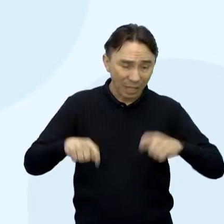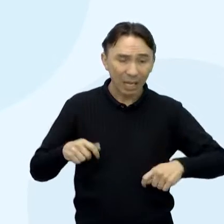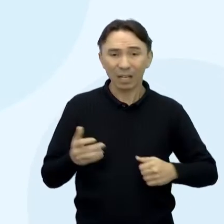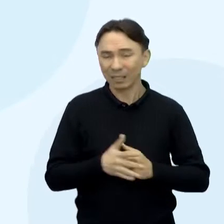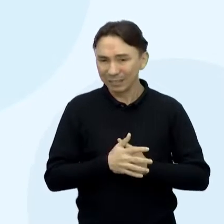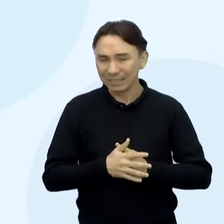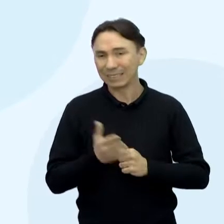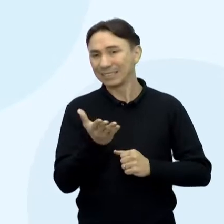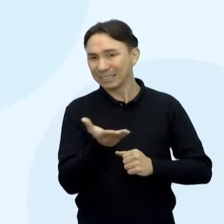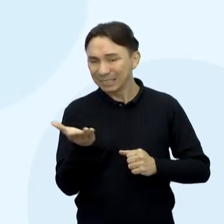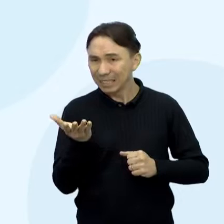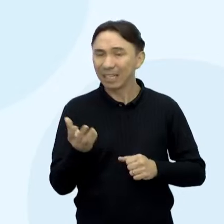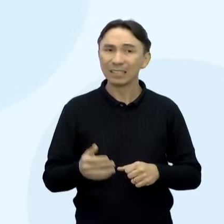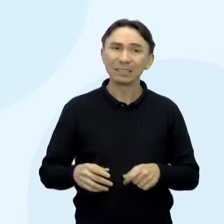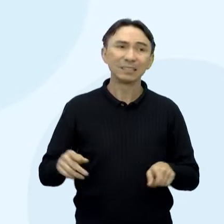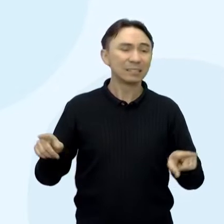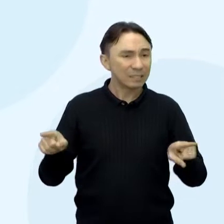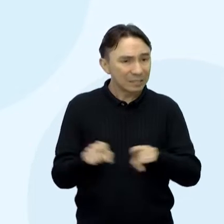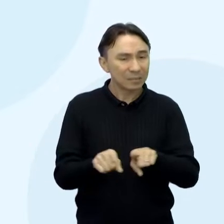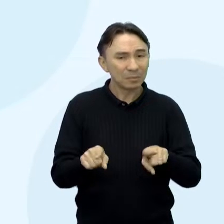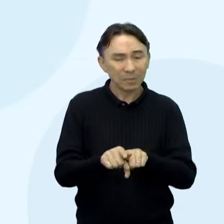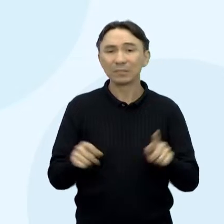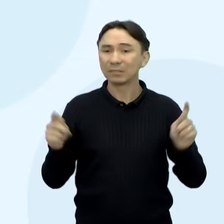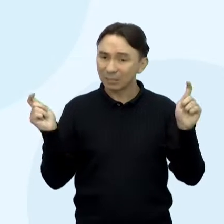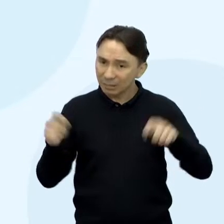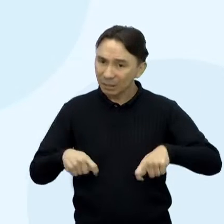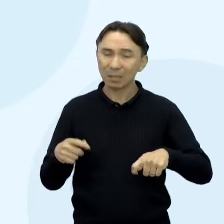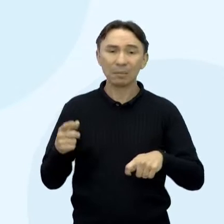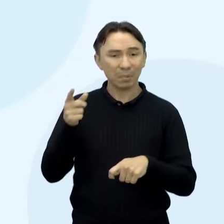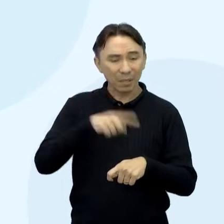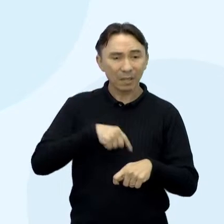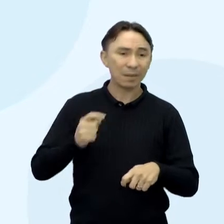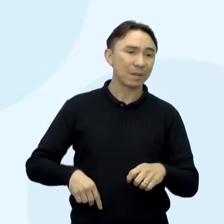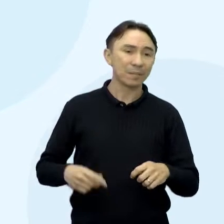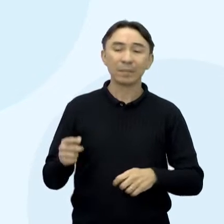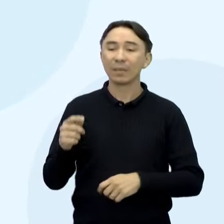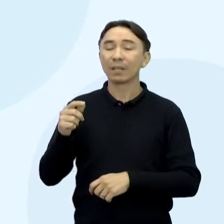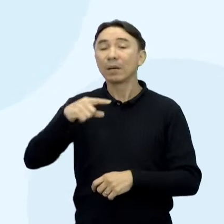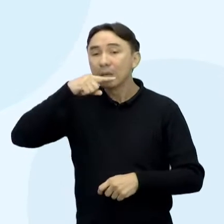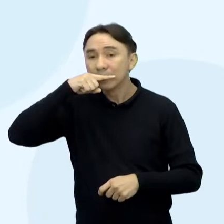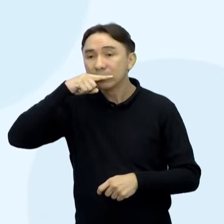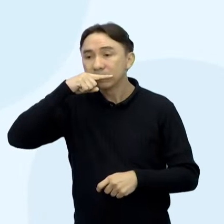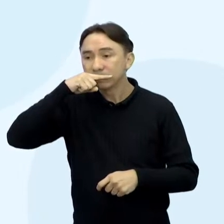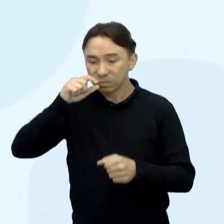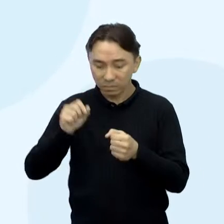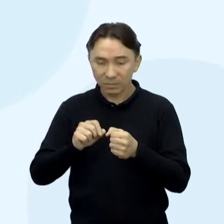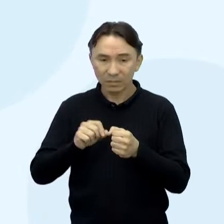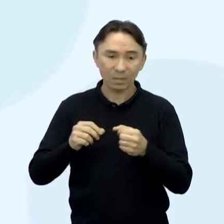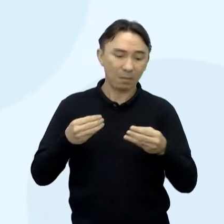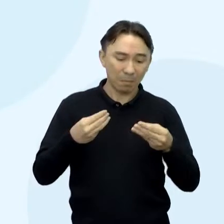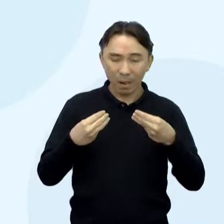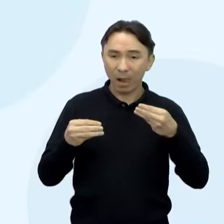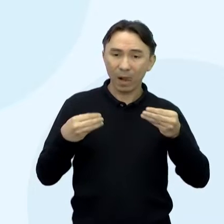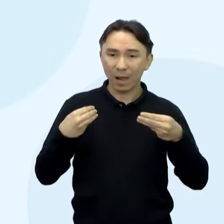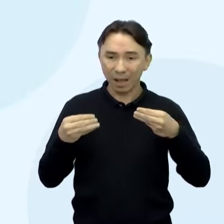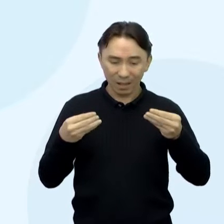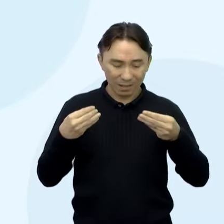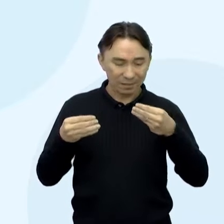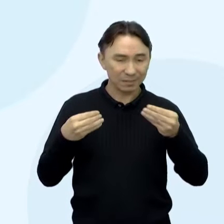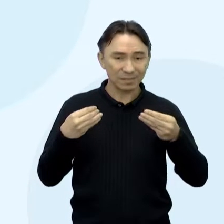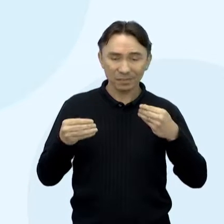possível fazer até plástico, né, a partir da cana-de-açúcar, mas eles aproveitam aí o